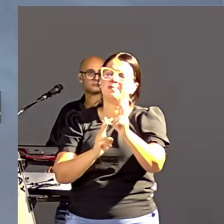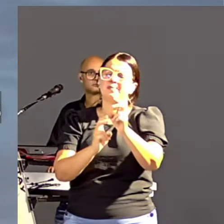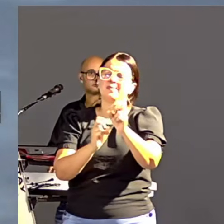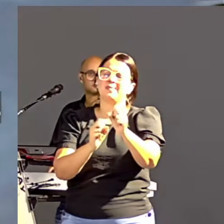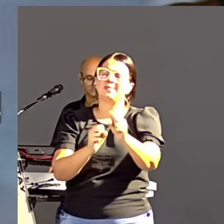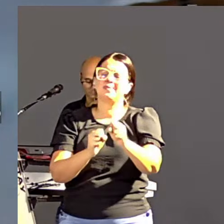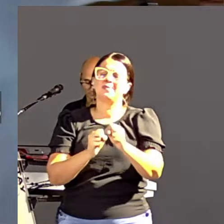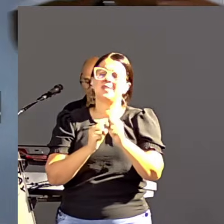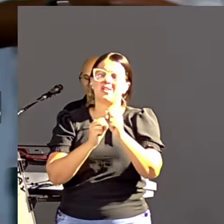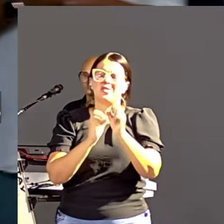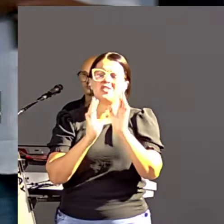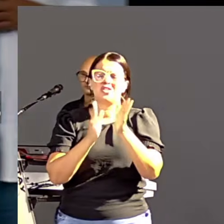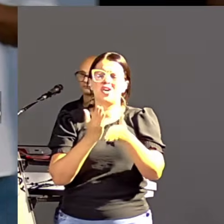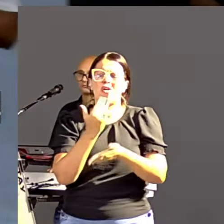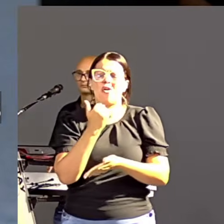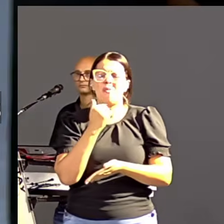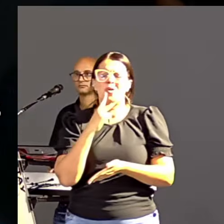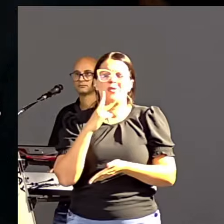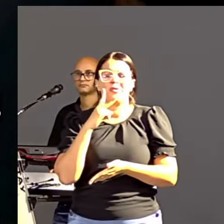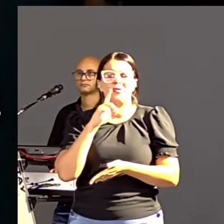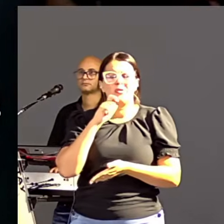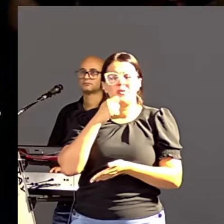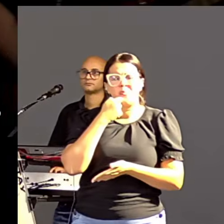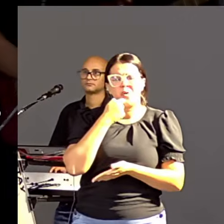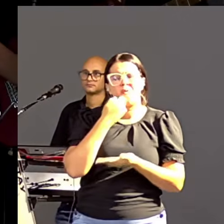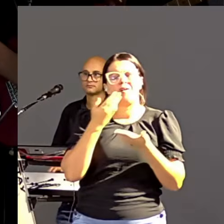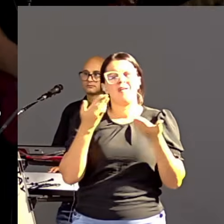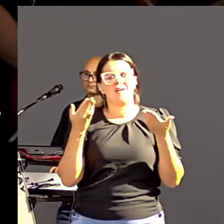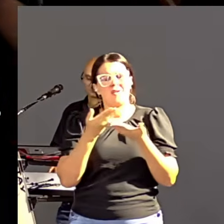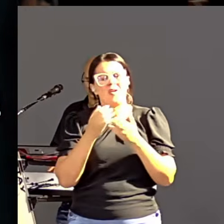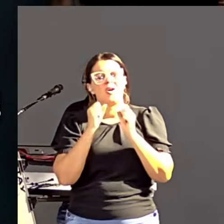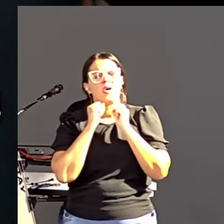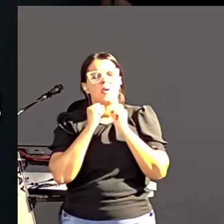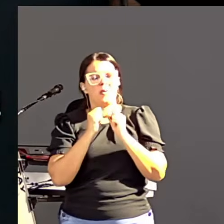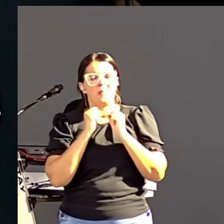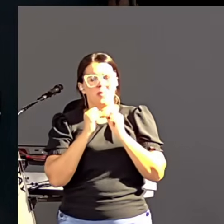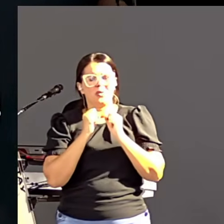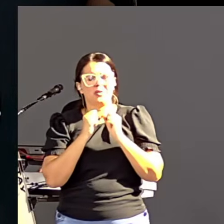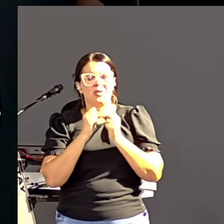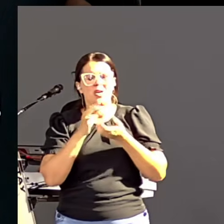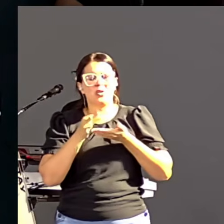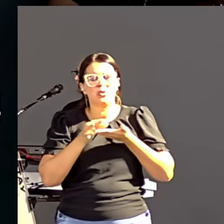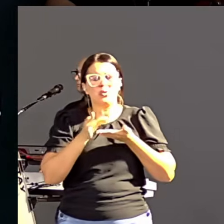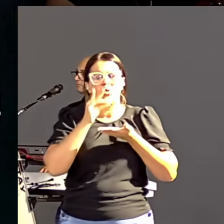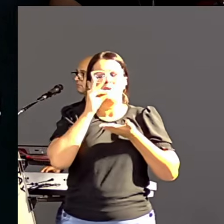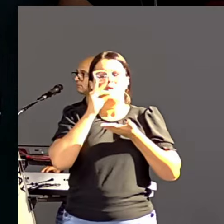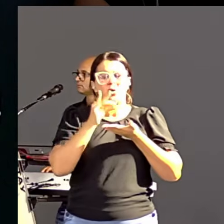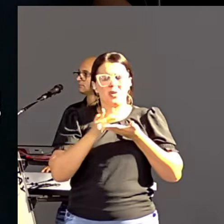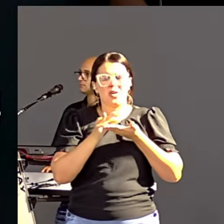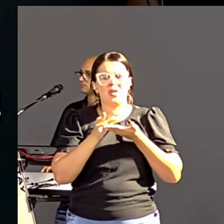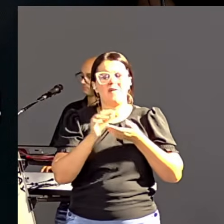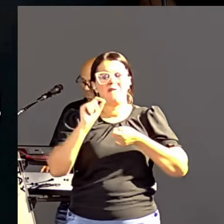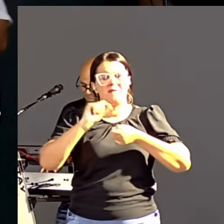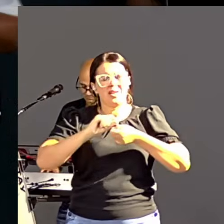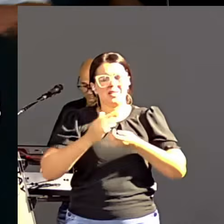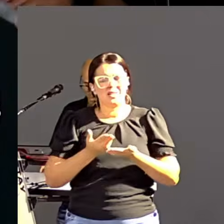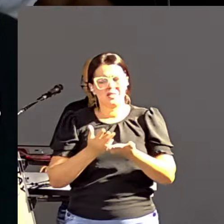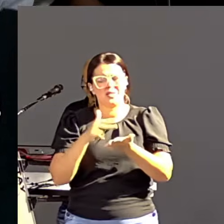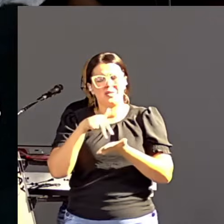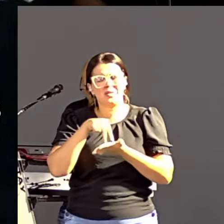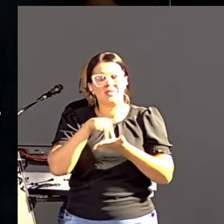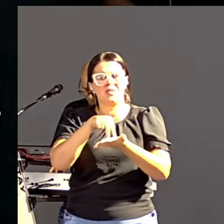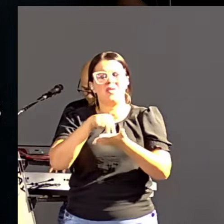Você que comeu do pão, agora você pode tomar o cálice do Senhor. Faça isso aí no seu lugar,